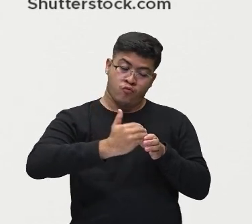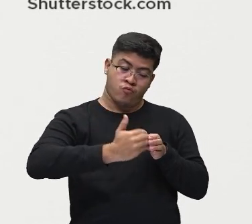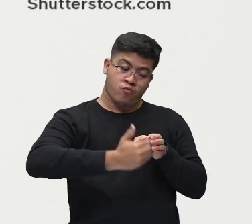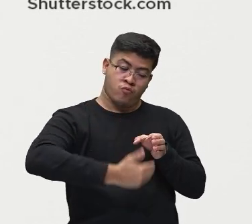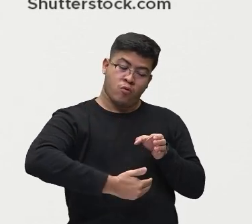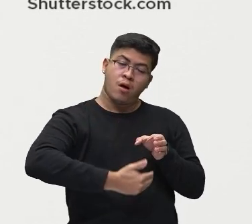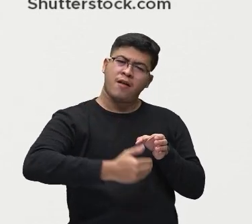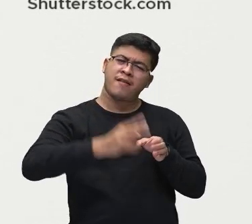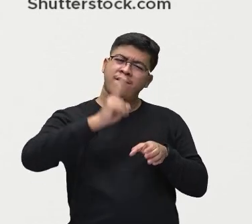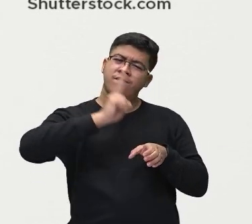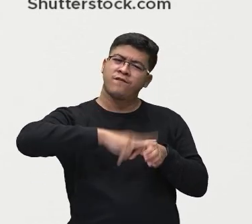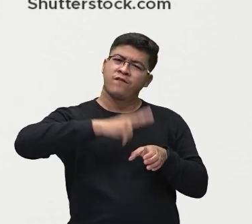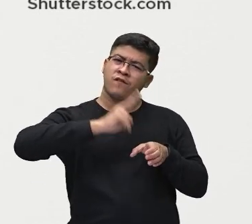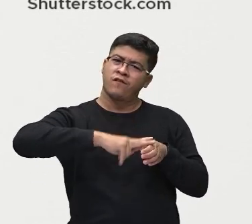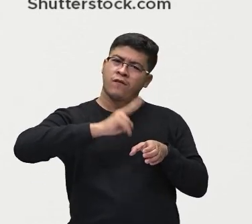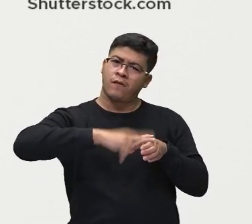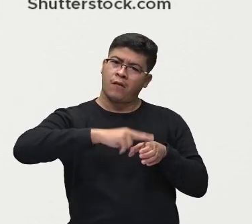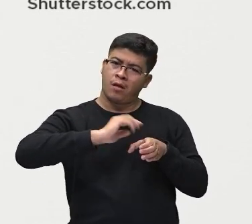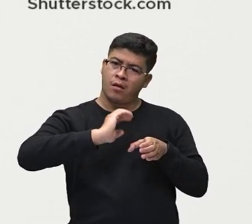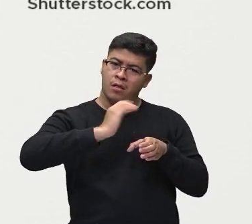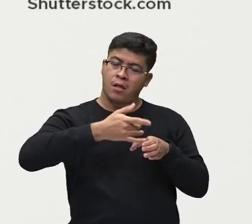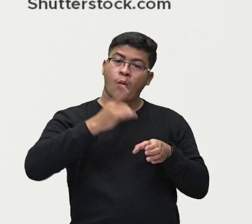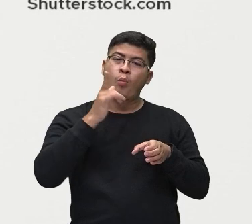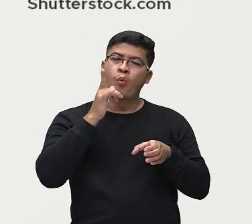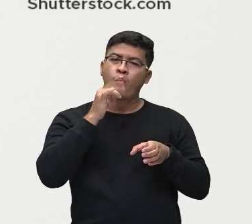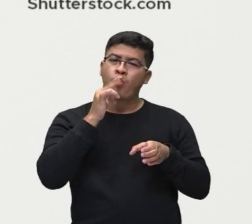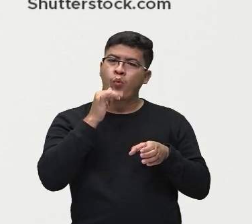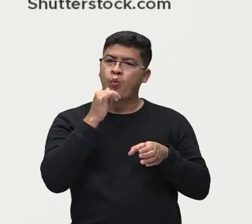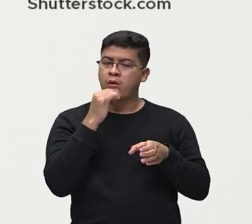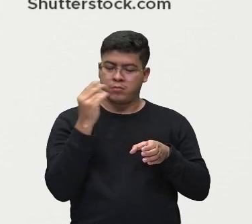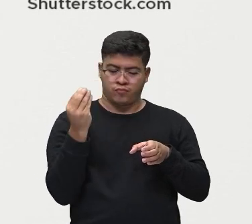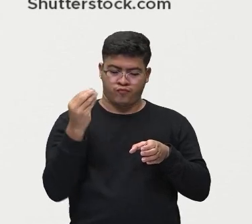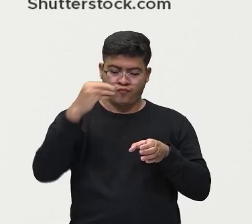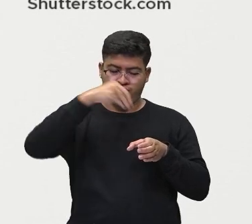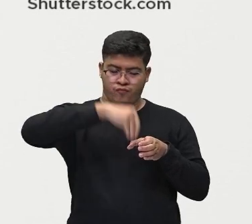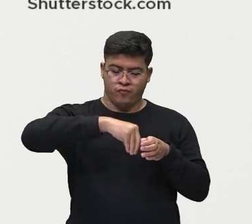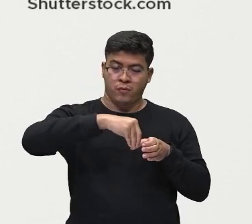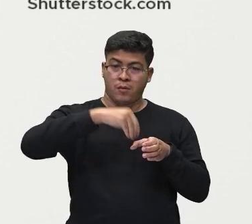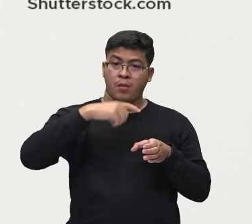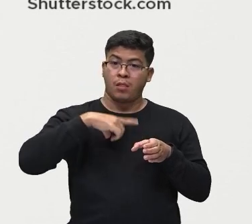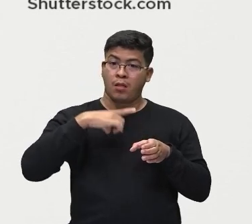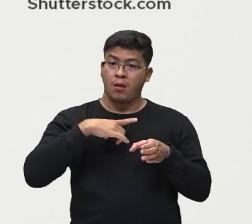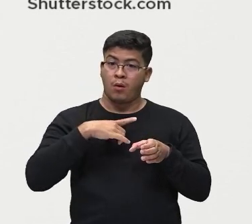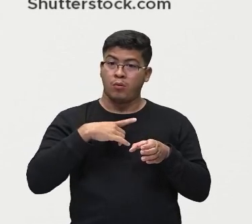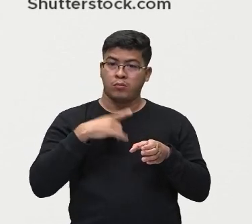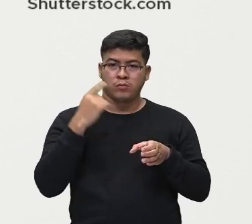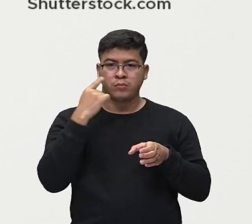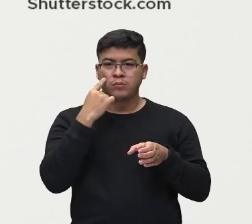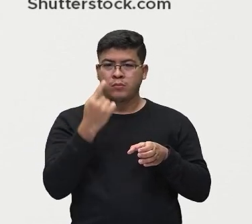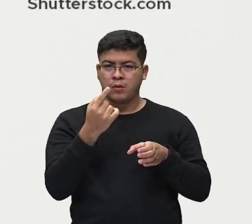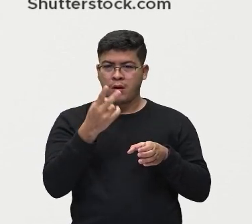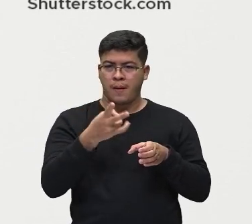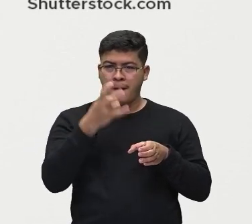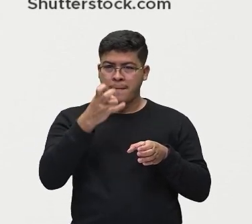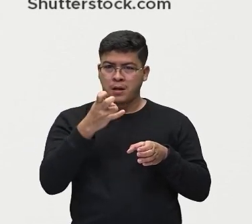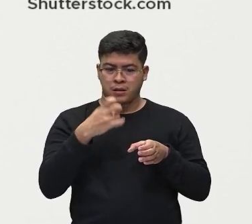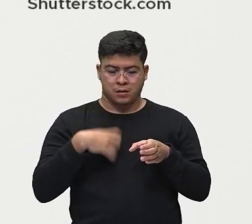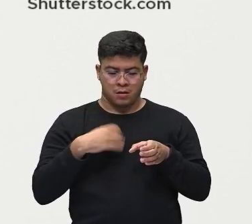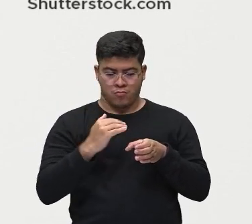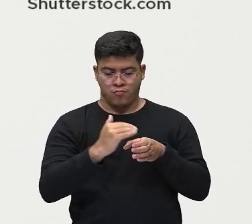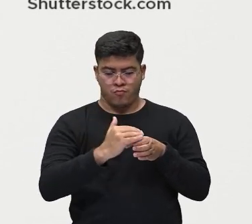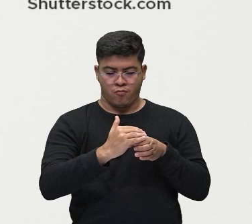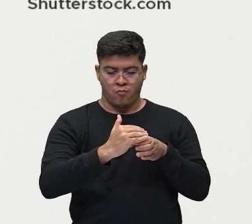ter o líquido aqui dentro. Você vai ter um vácuo entre as paredes de